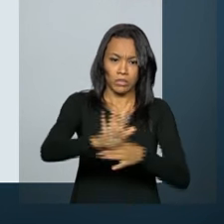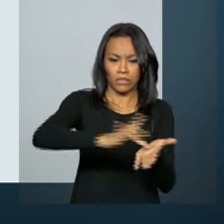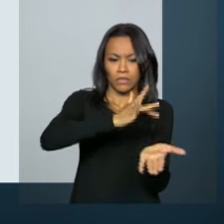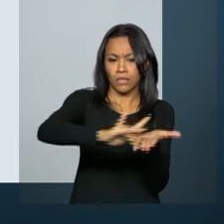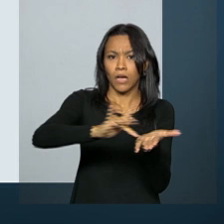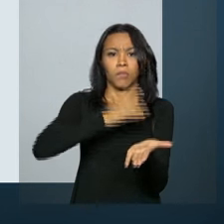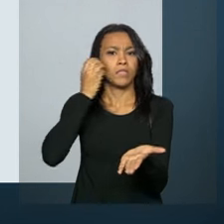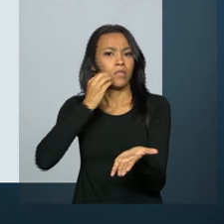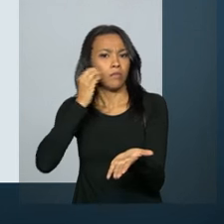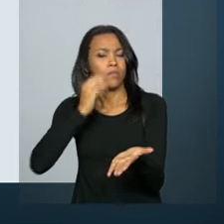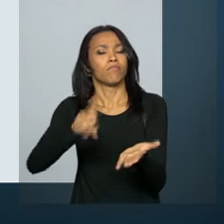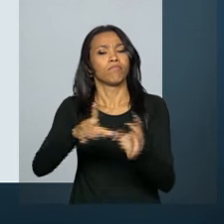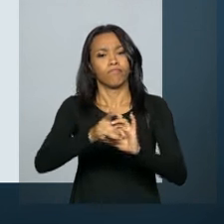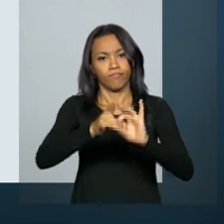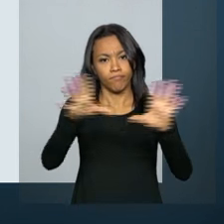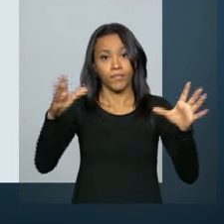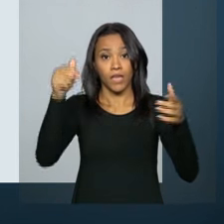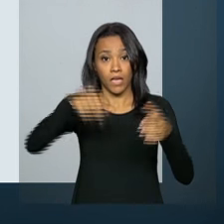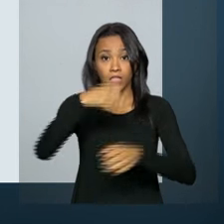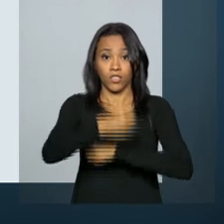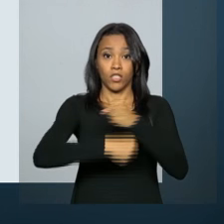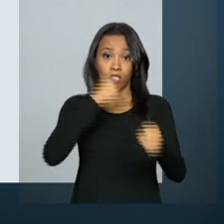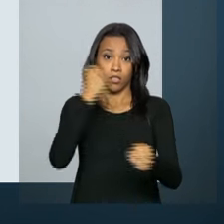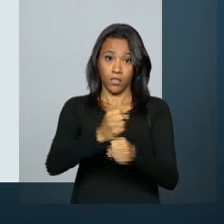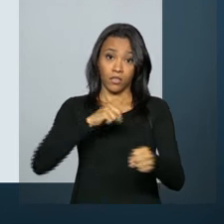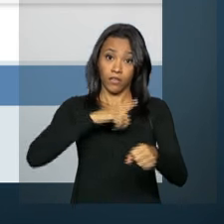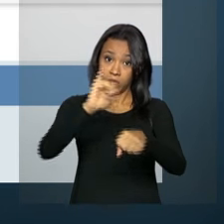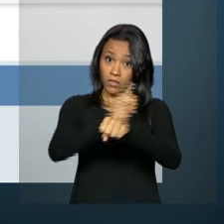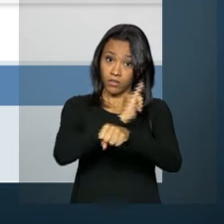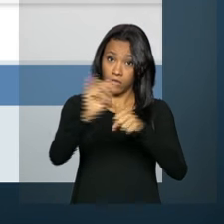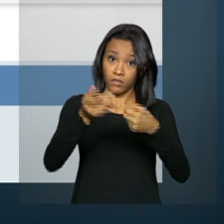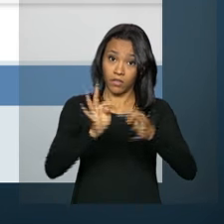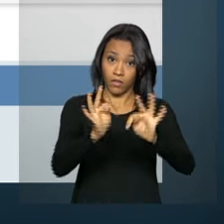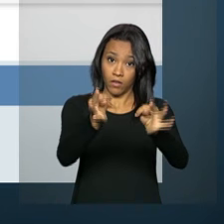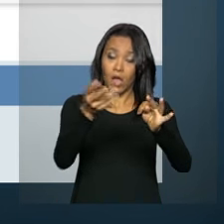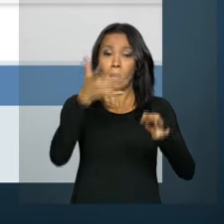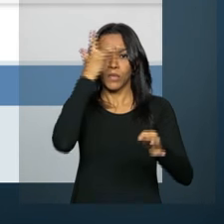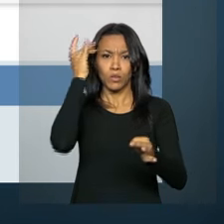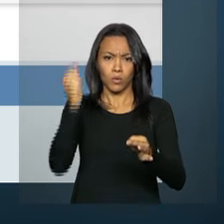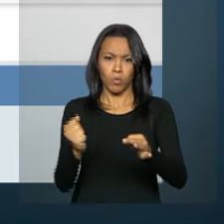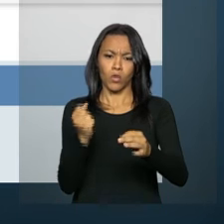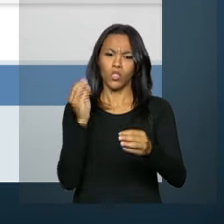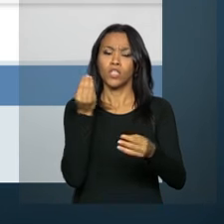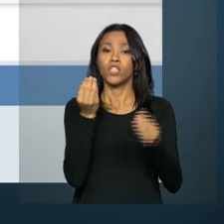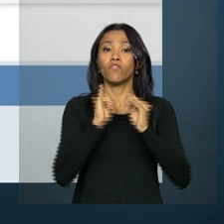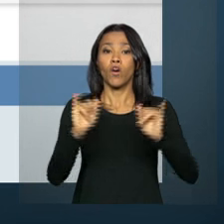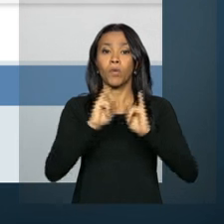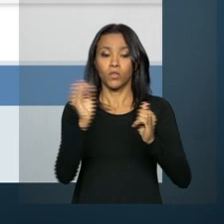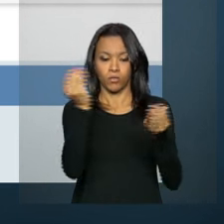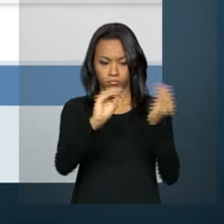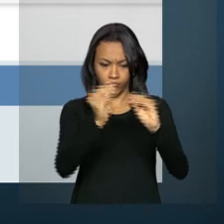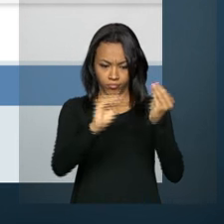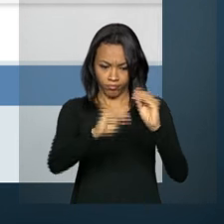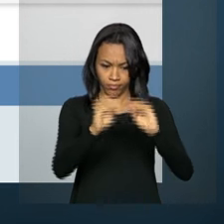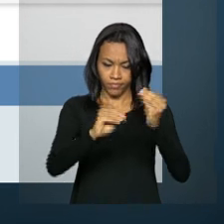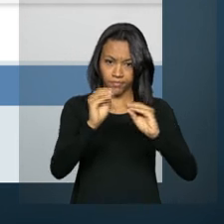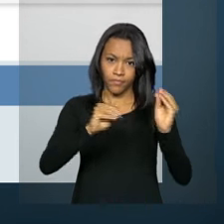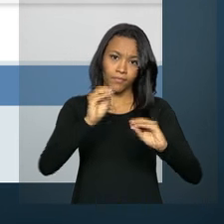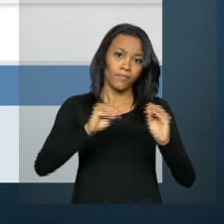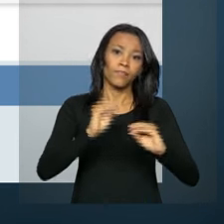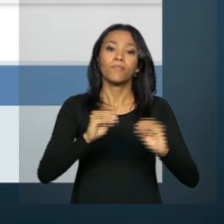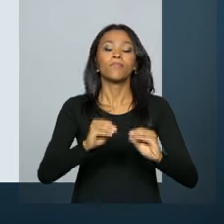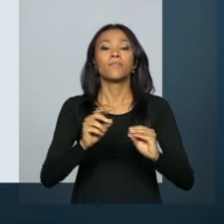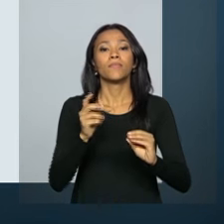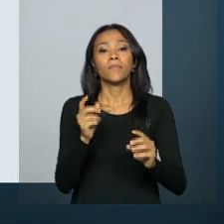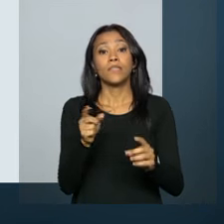smartphones neste ano a ferramenta trouxe novidades o contribuinte pode importar as informações da declaração anterior e pode informar